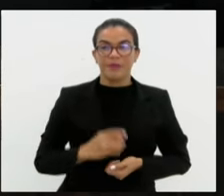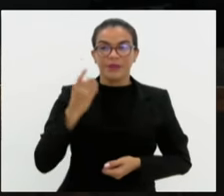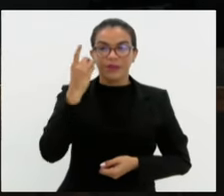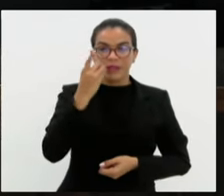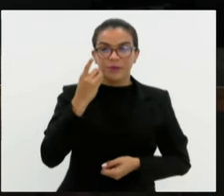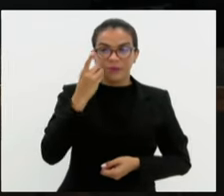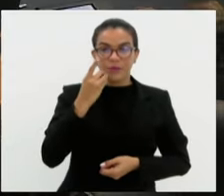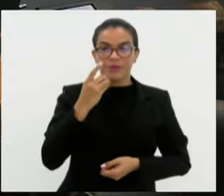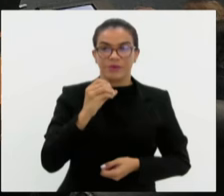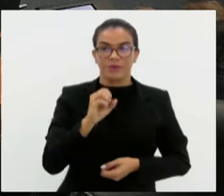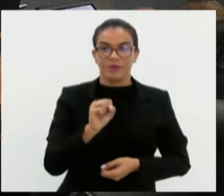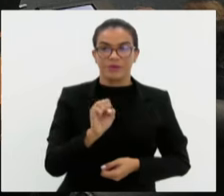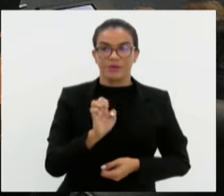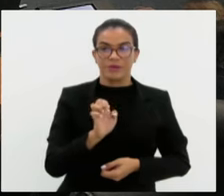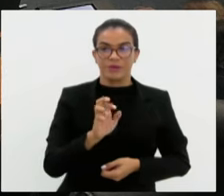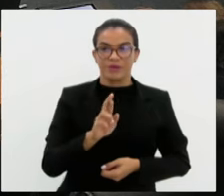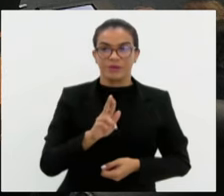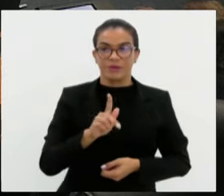favor.